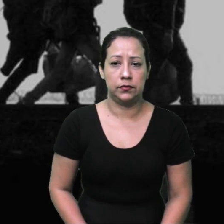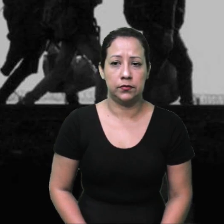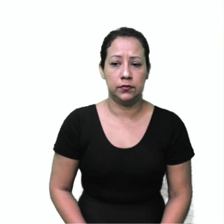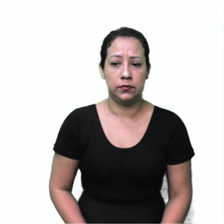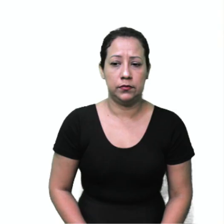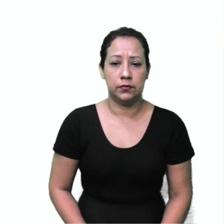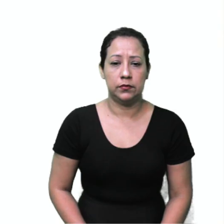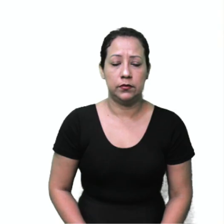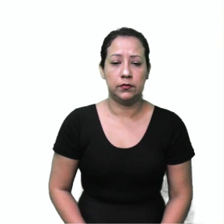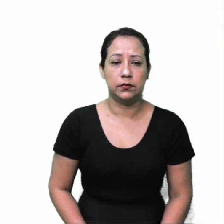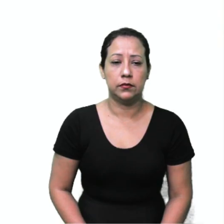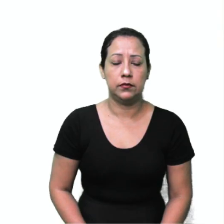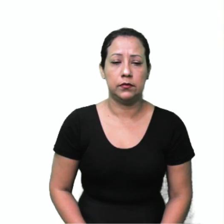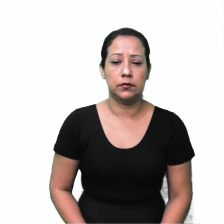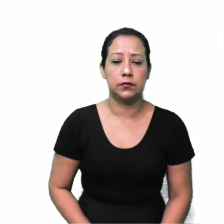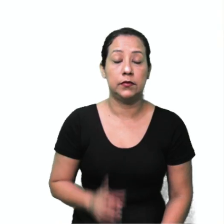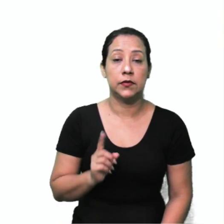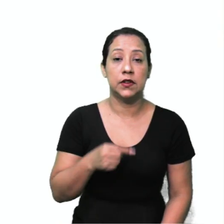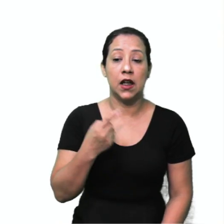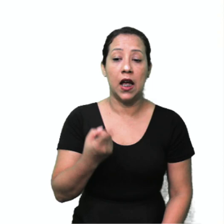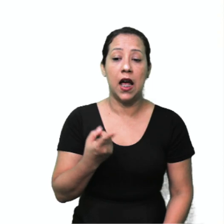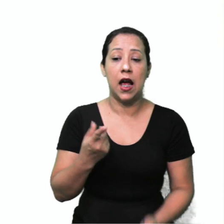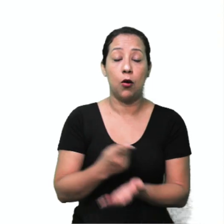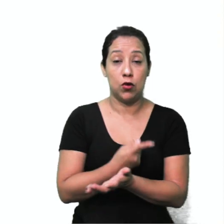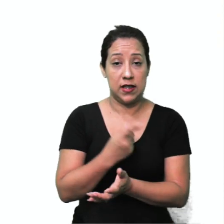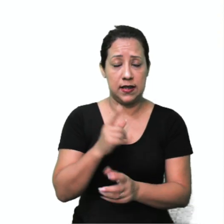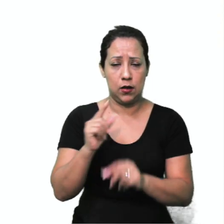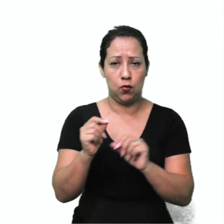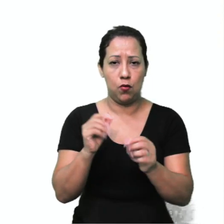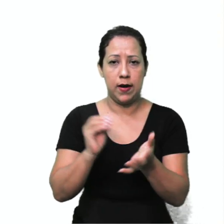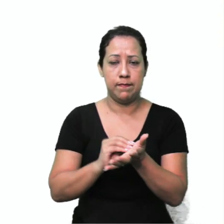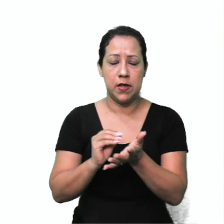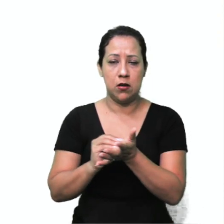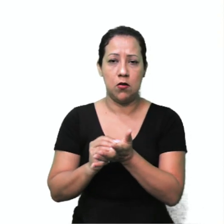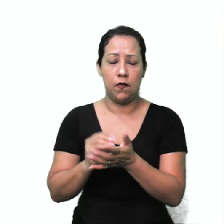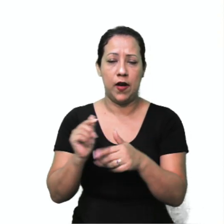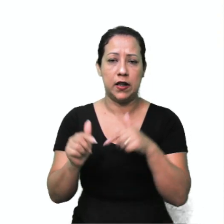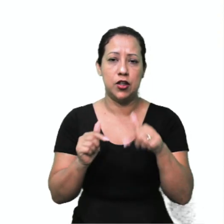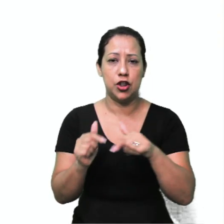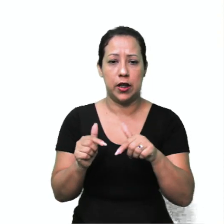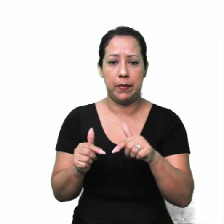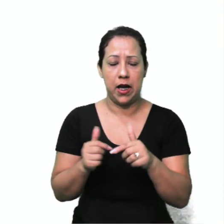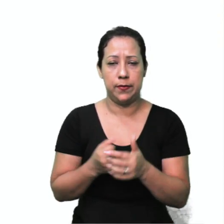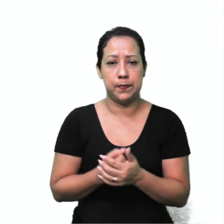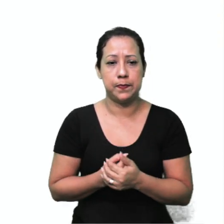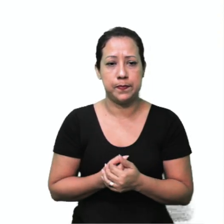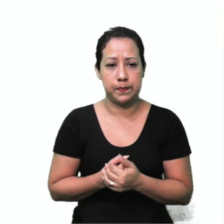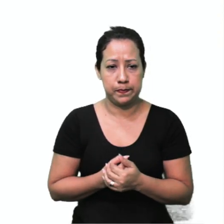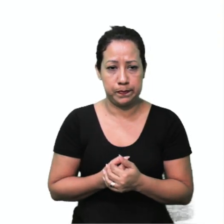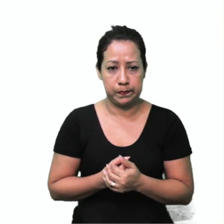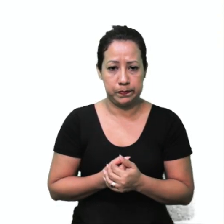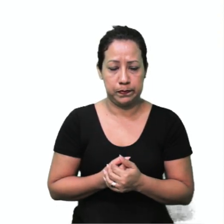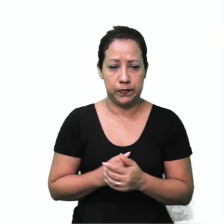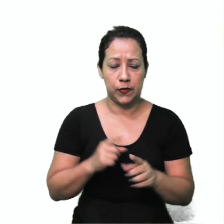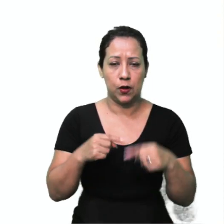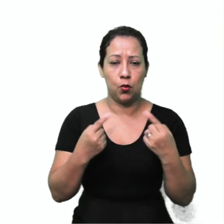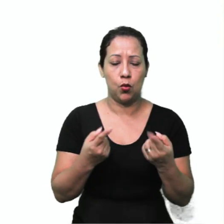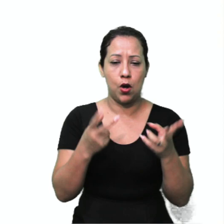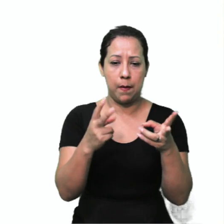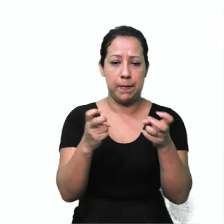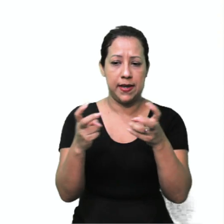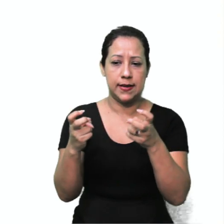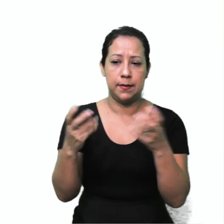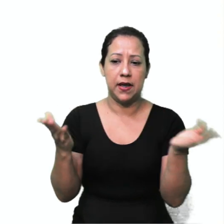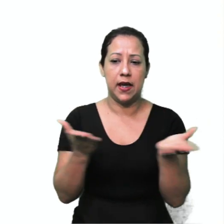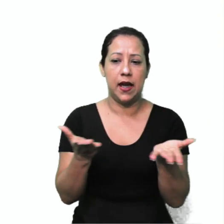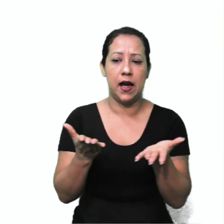Isso provocando, muitas vezes, desemprego. Como nós podemos perceber agora, aí nós